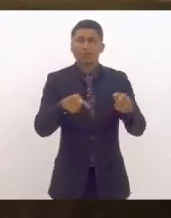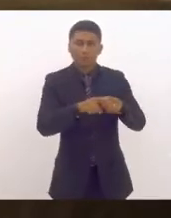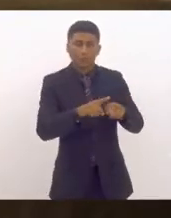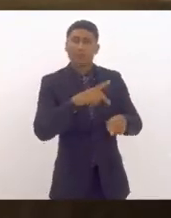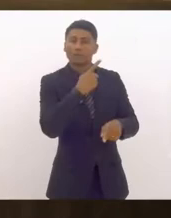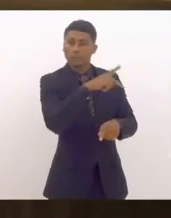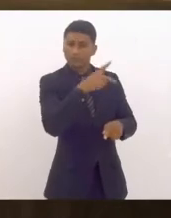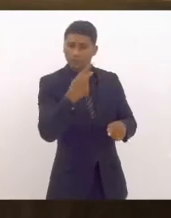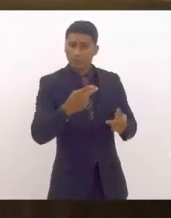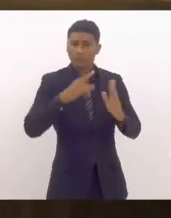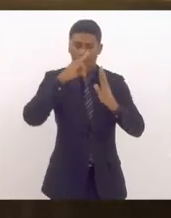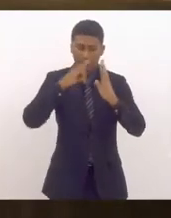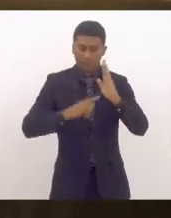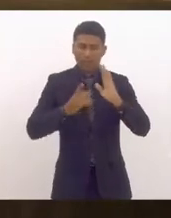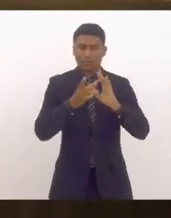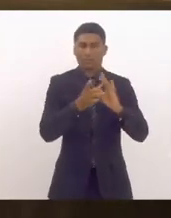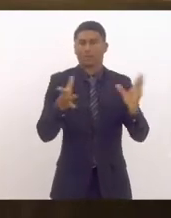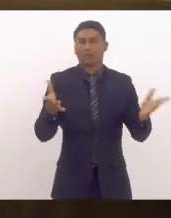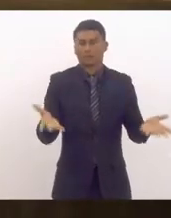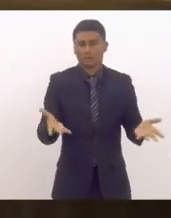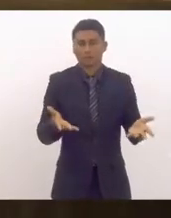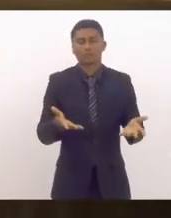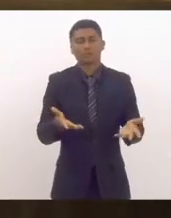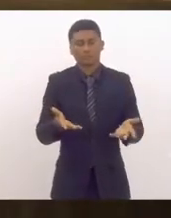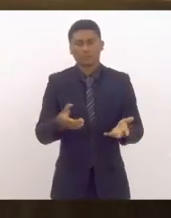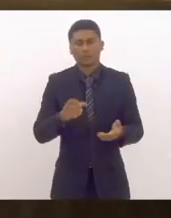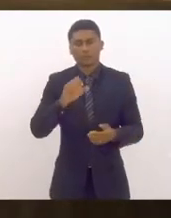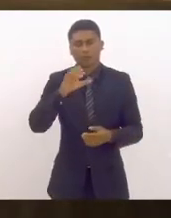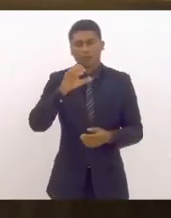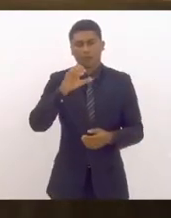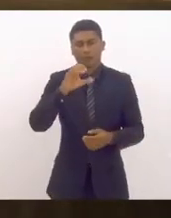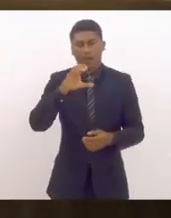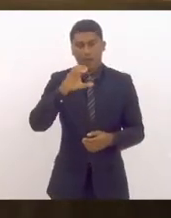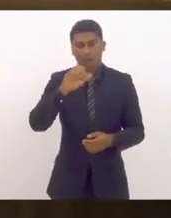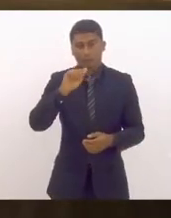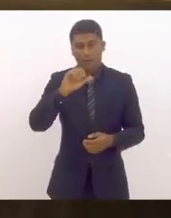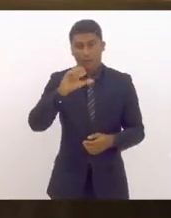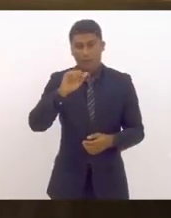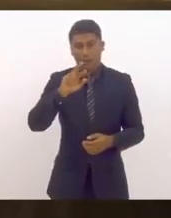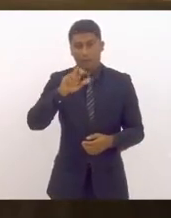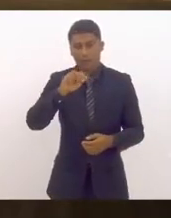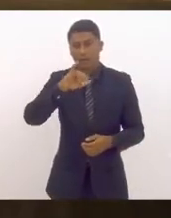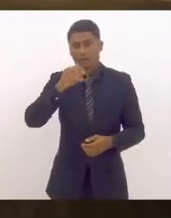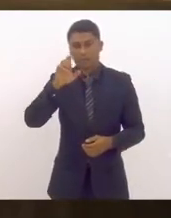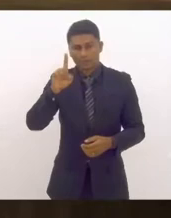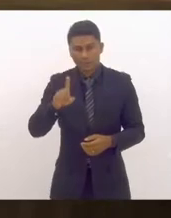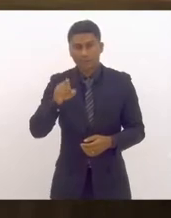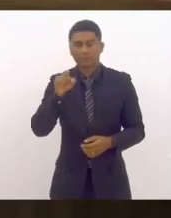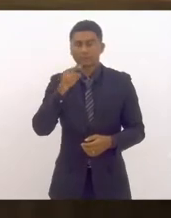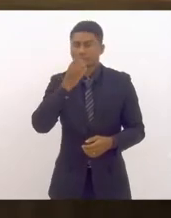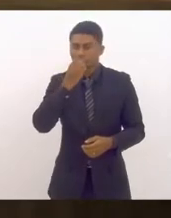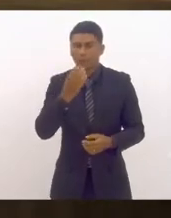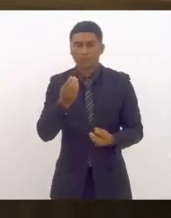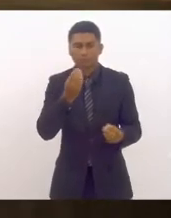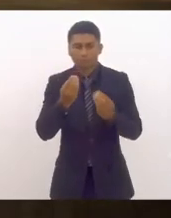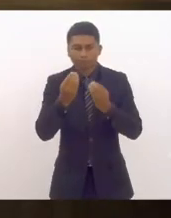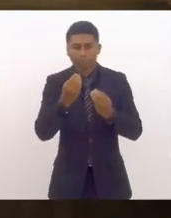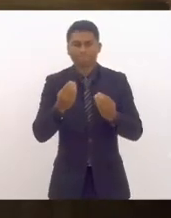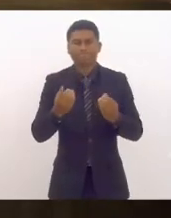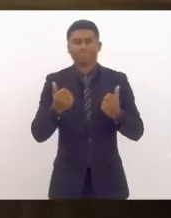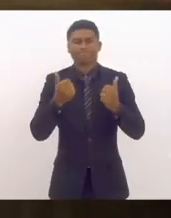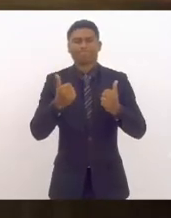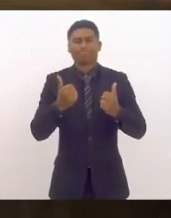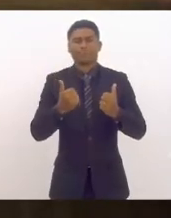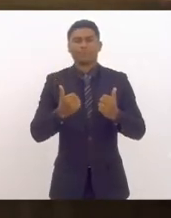cartas de euforia. Então, o acarajé, sim, além de alimentar, é uma produção importantíssima